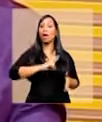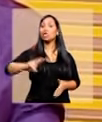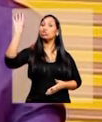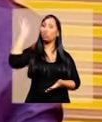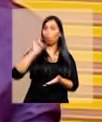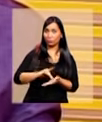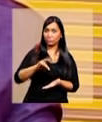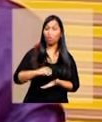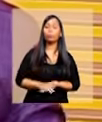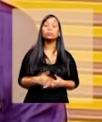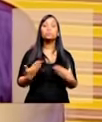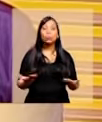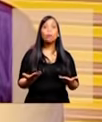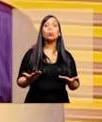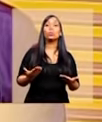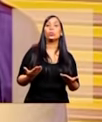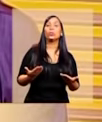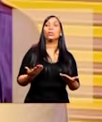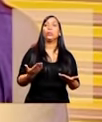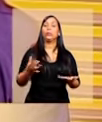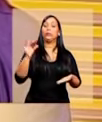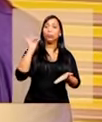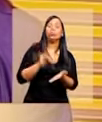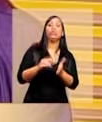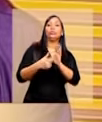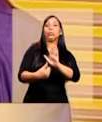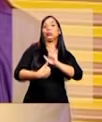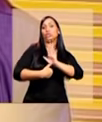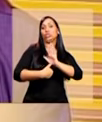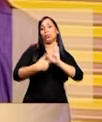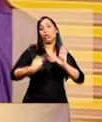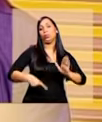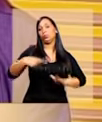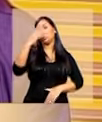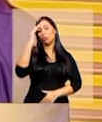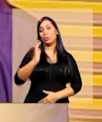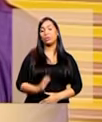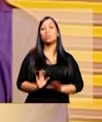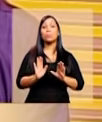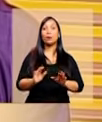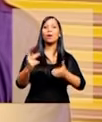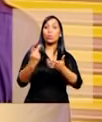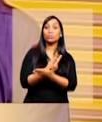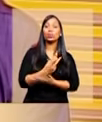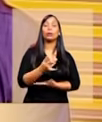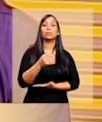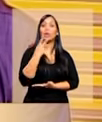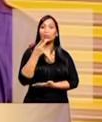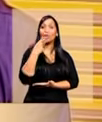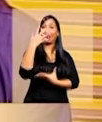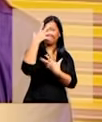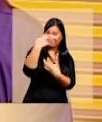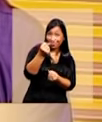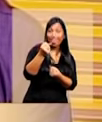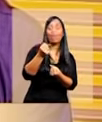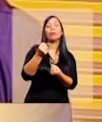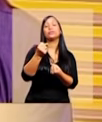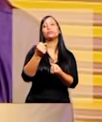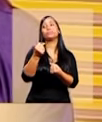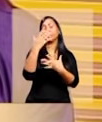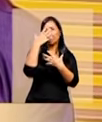foi a religião oficial. E isso acabou, sim, marcando a identidade do brasileiro. Acontece que quando a gente fala de